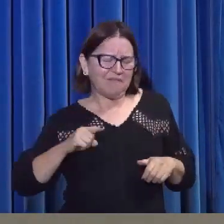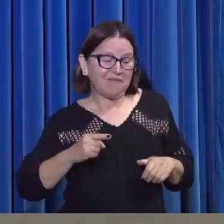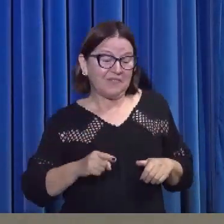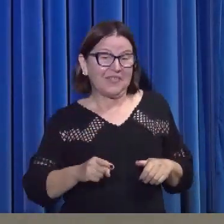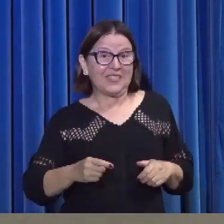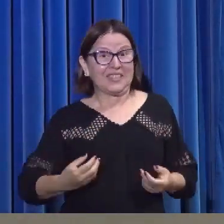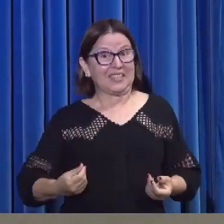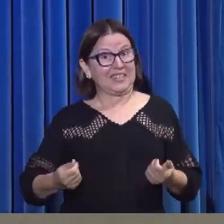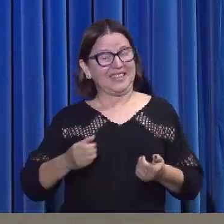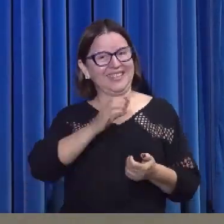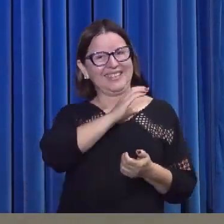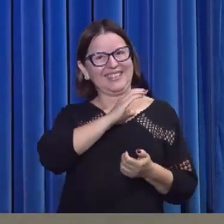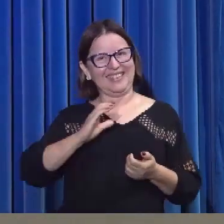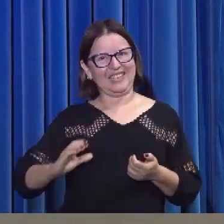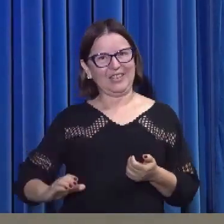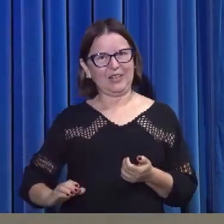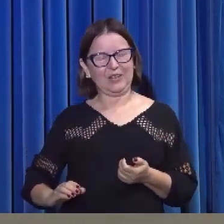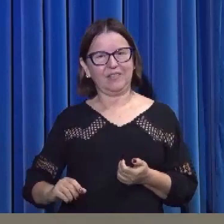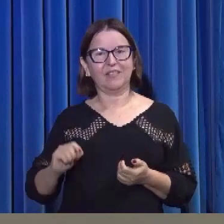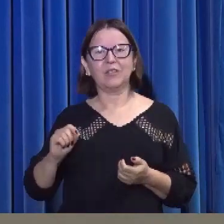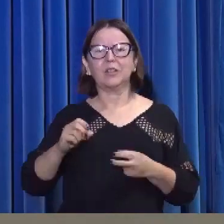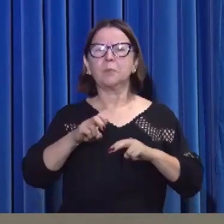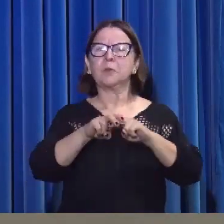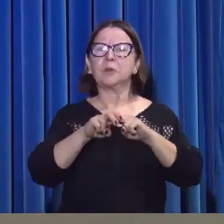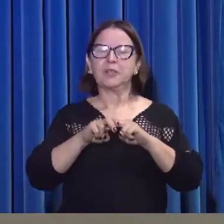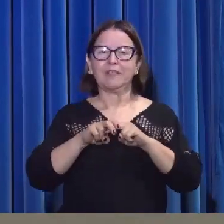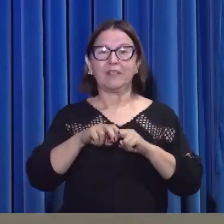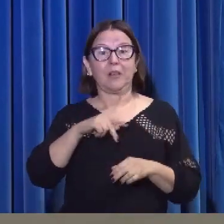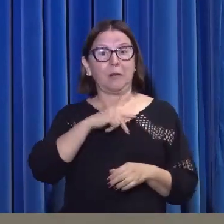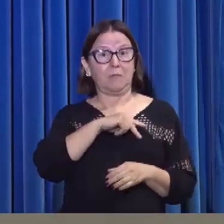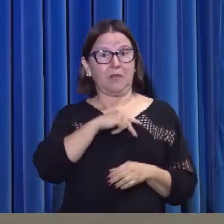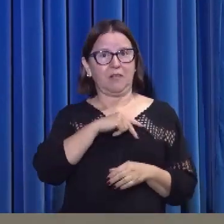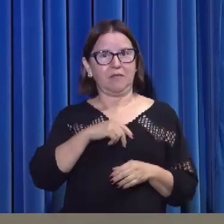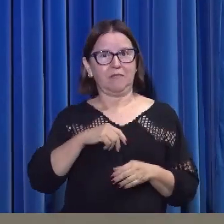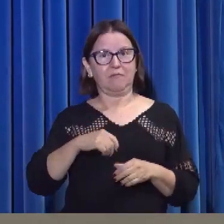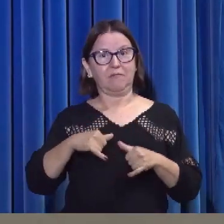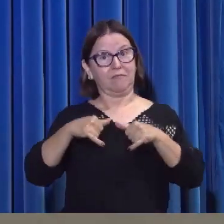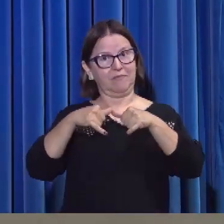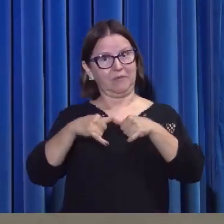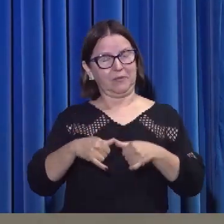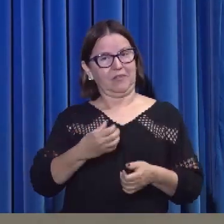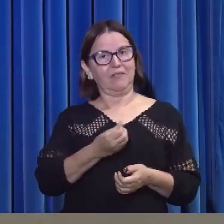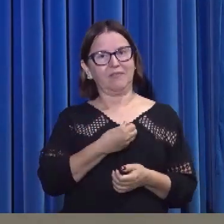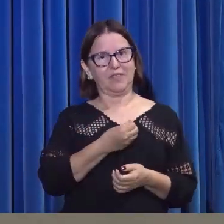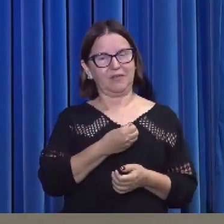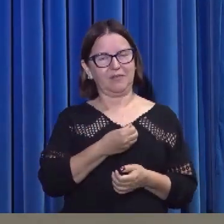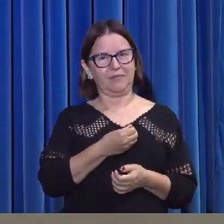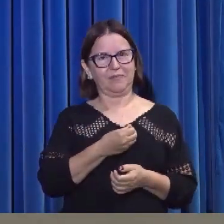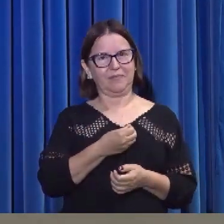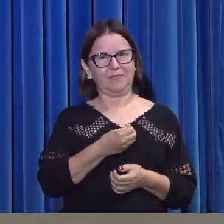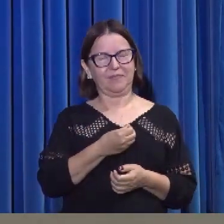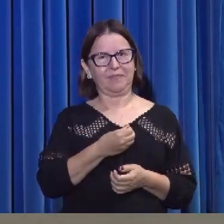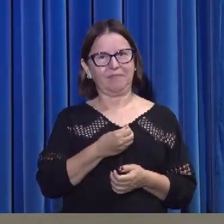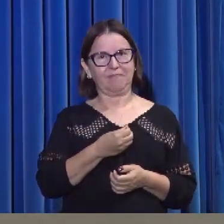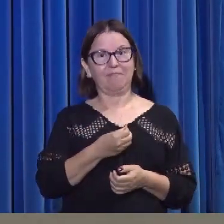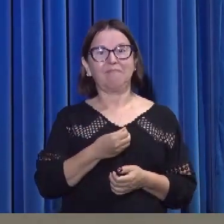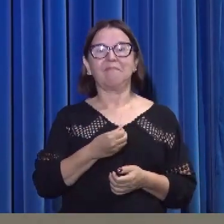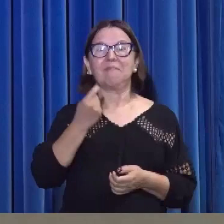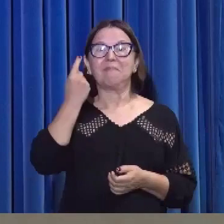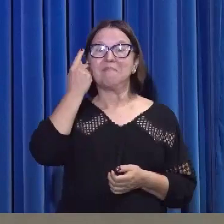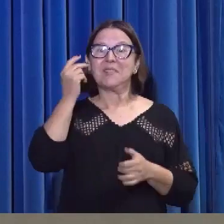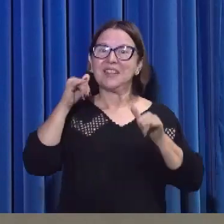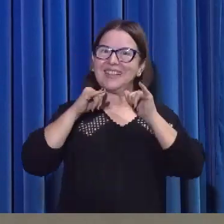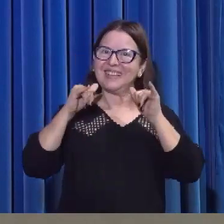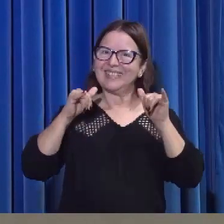Cristo. O que motivava esse homem a permanecer vivo era ser um arauto do evangelho